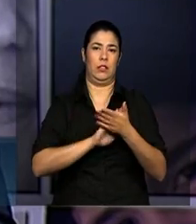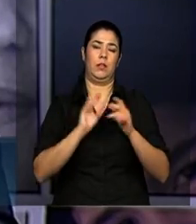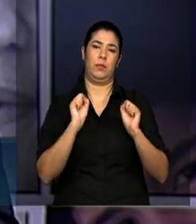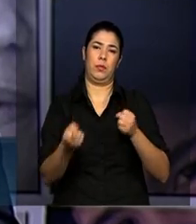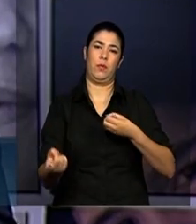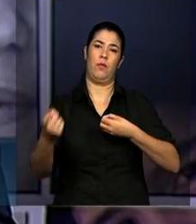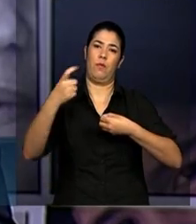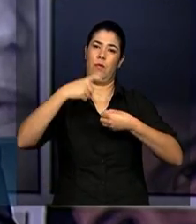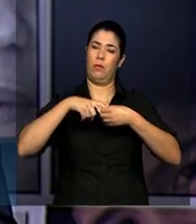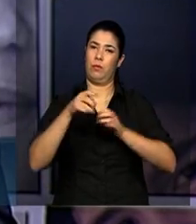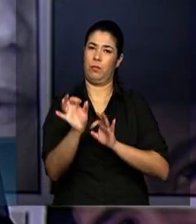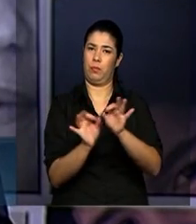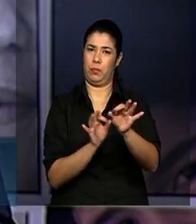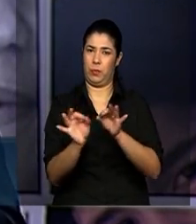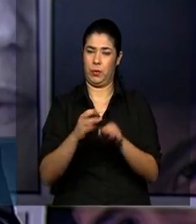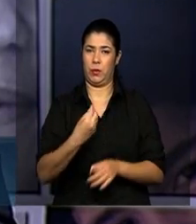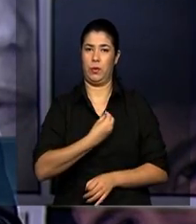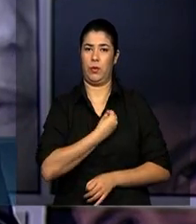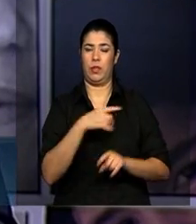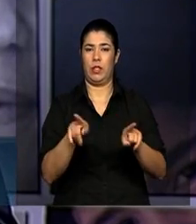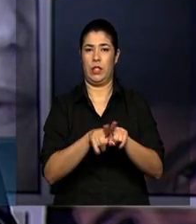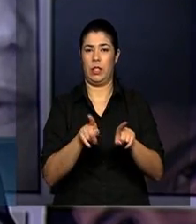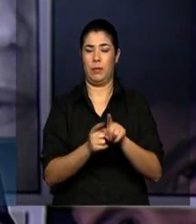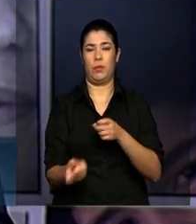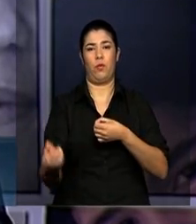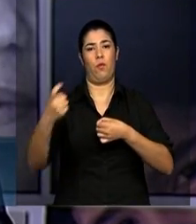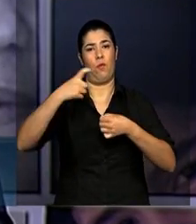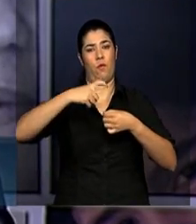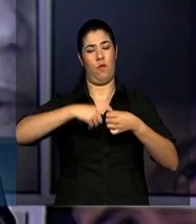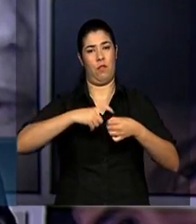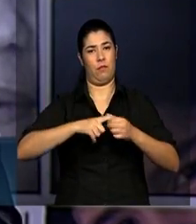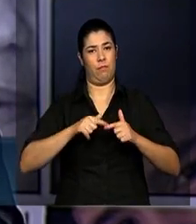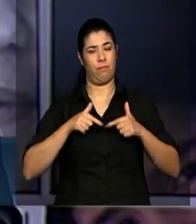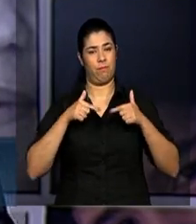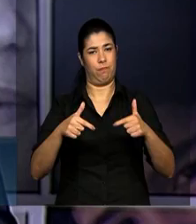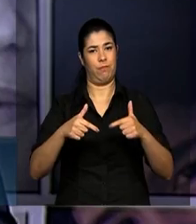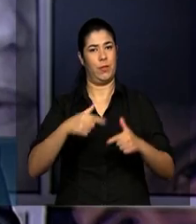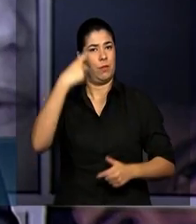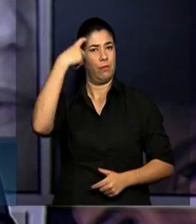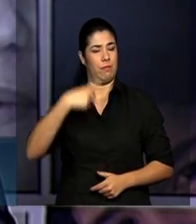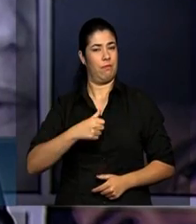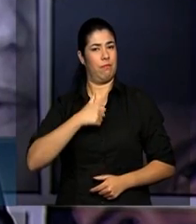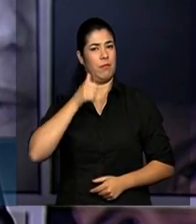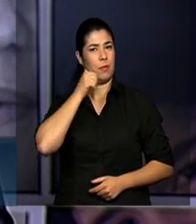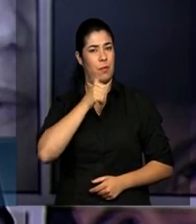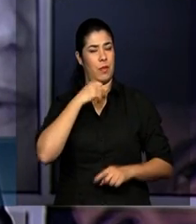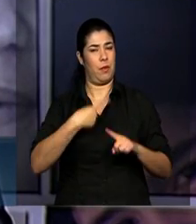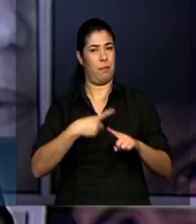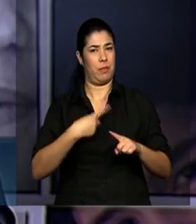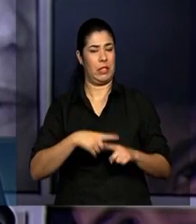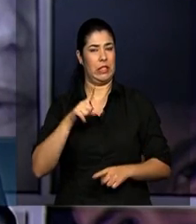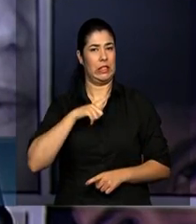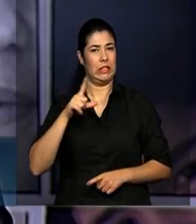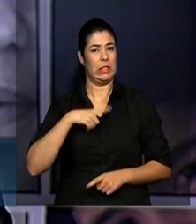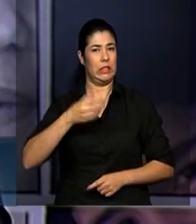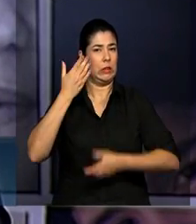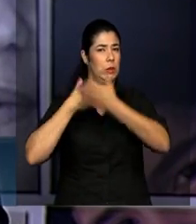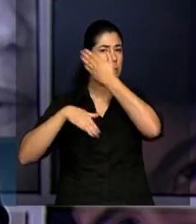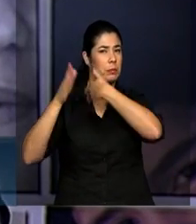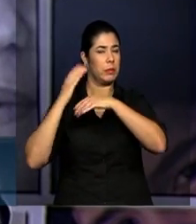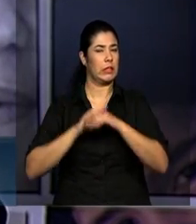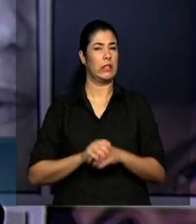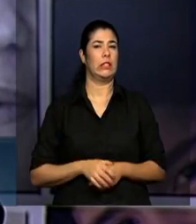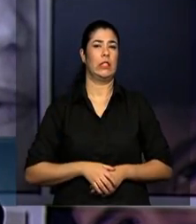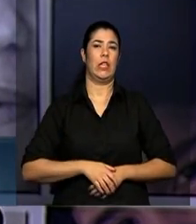seu projeto de vida, de ser mulher novamente, porque sofreu uma violência